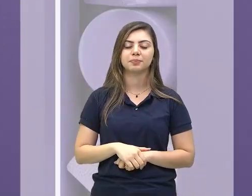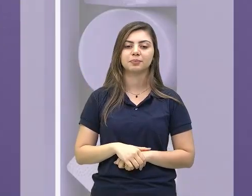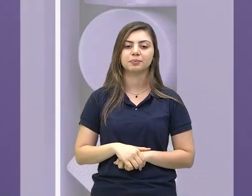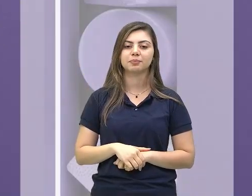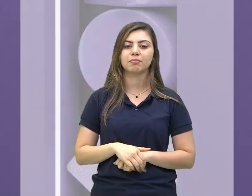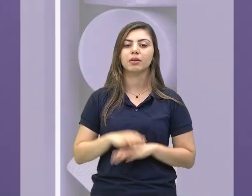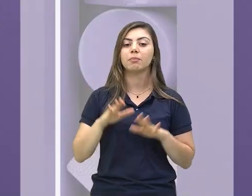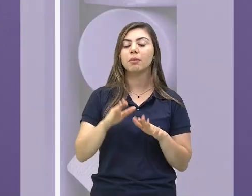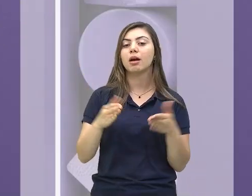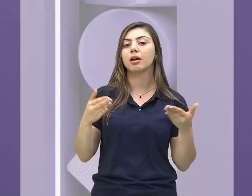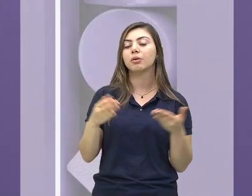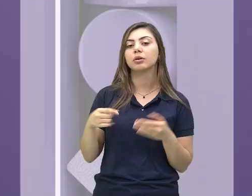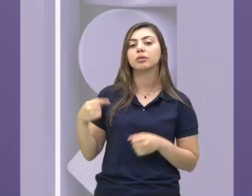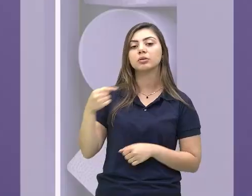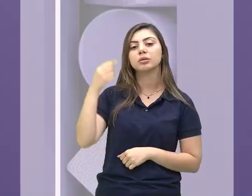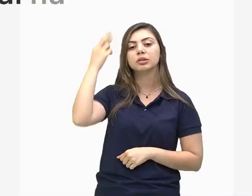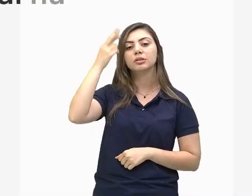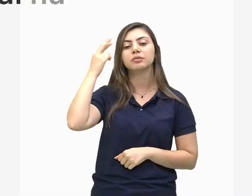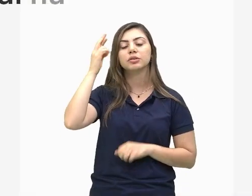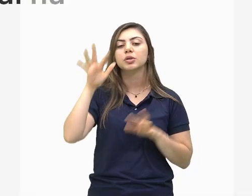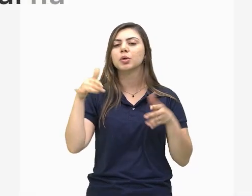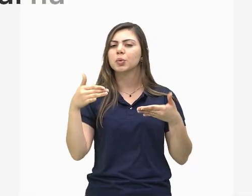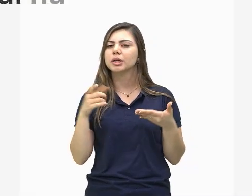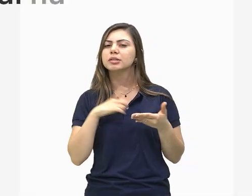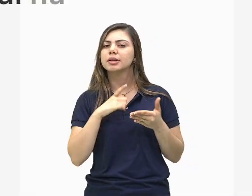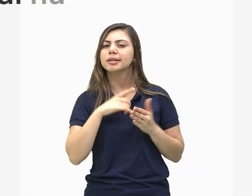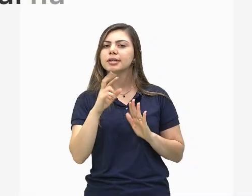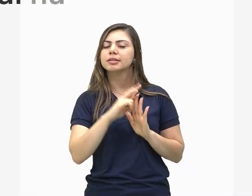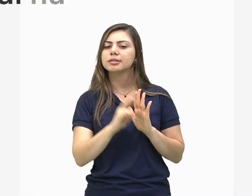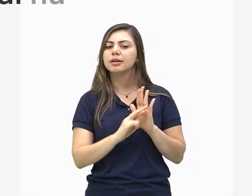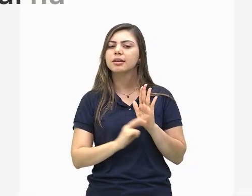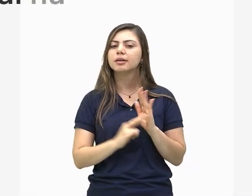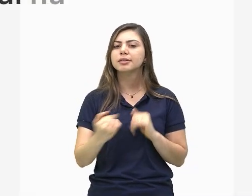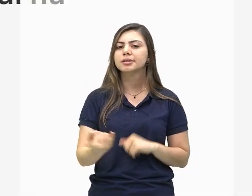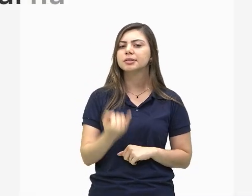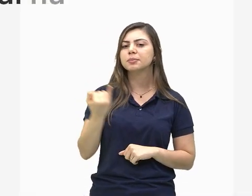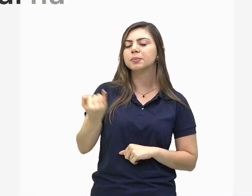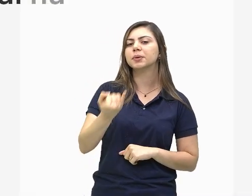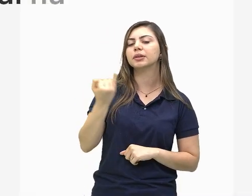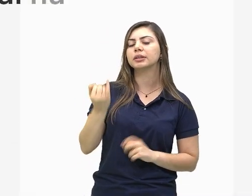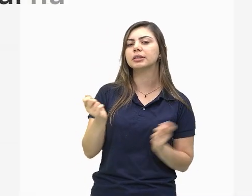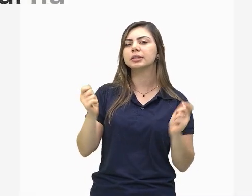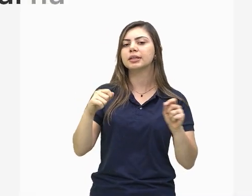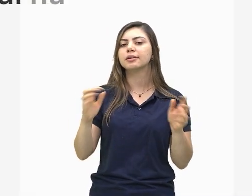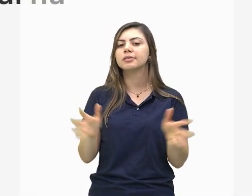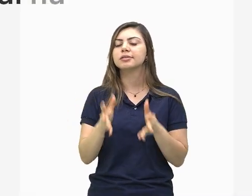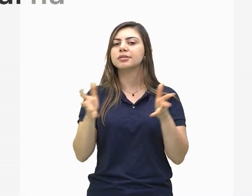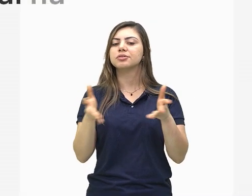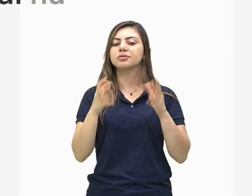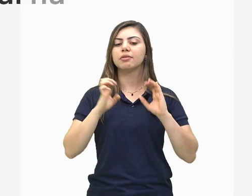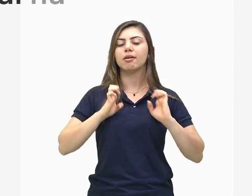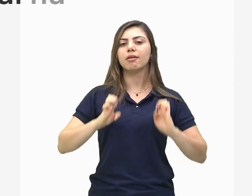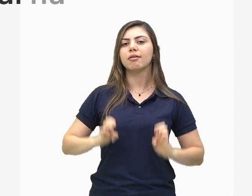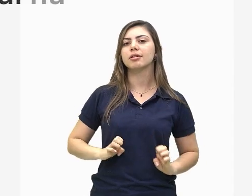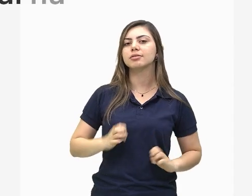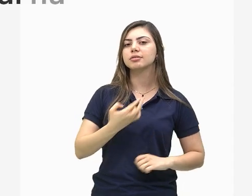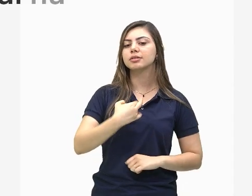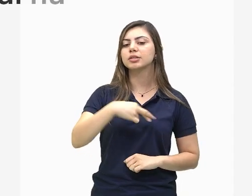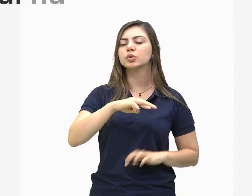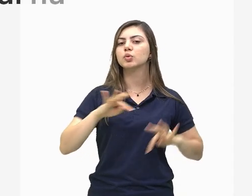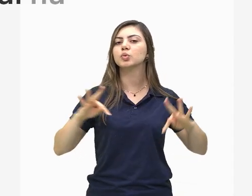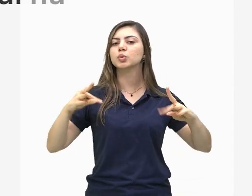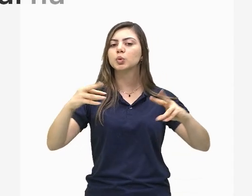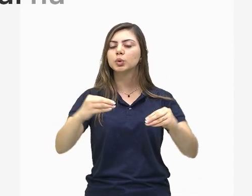pode pensar também quais são as regras de ouro que nós temos para promover a ética nas religiões, né? A ética